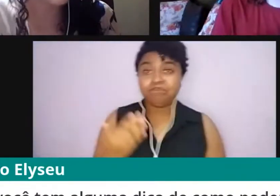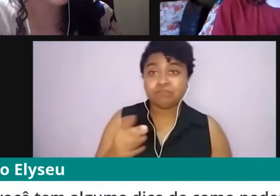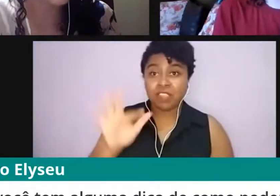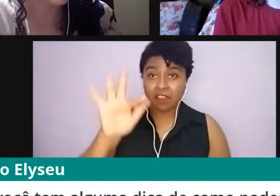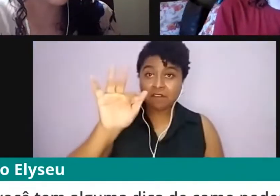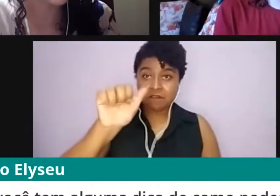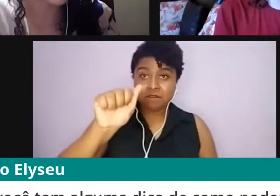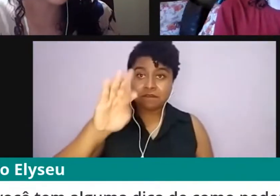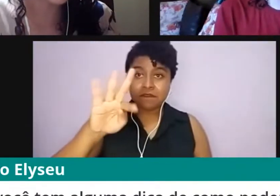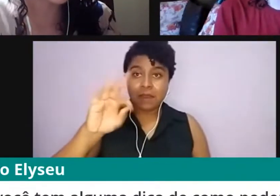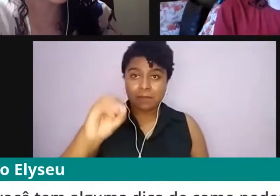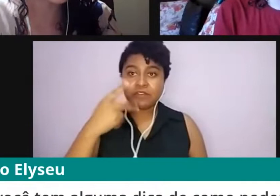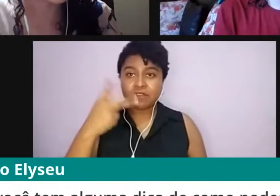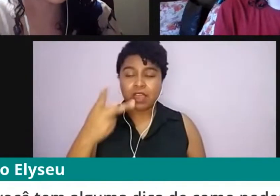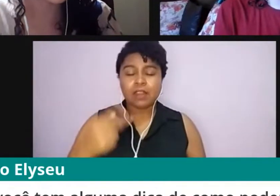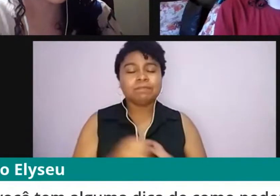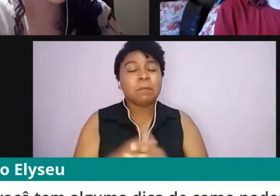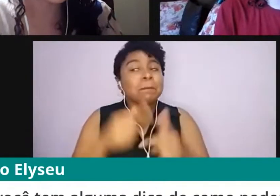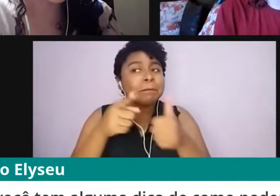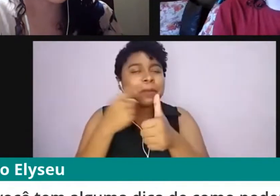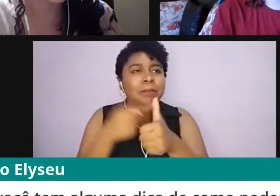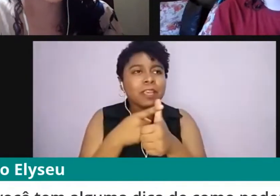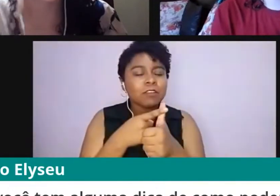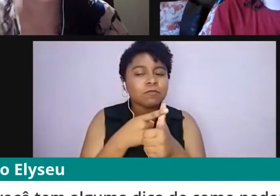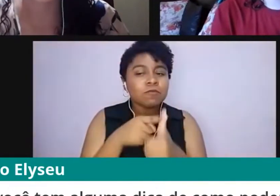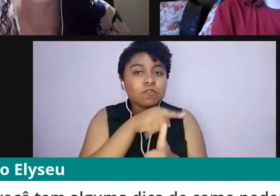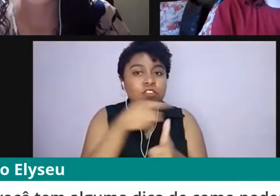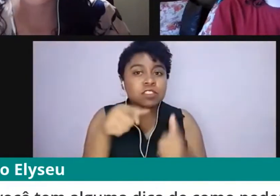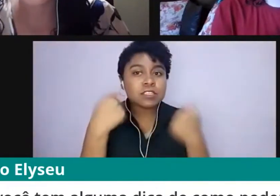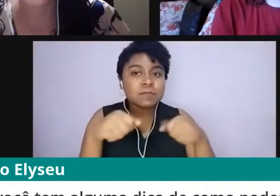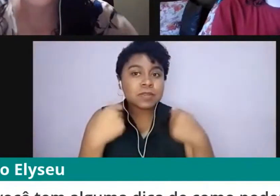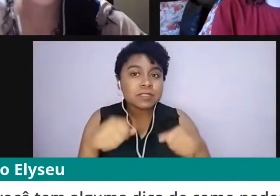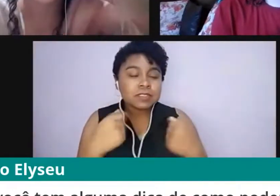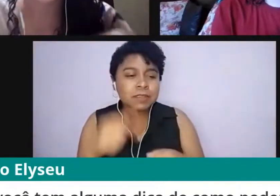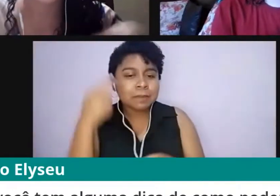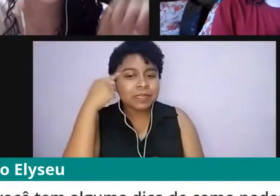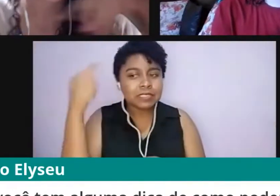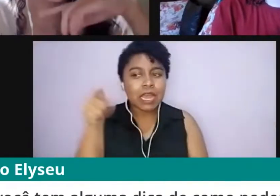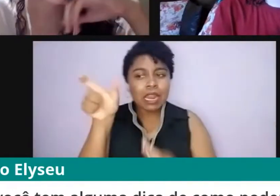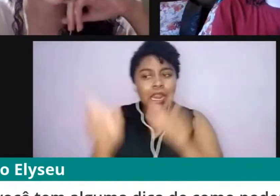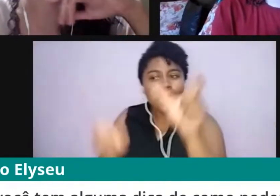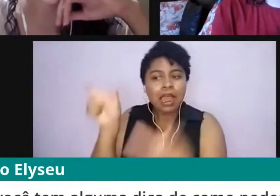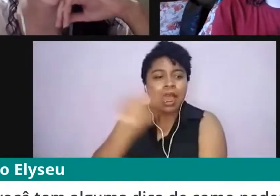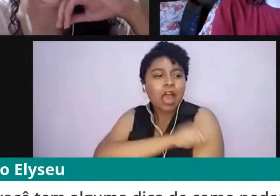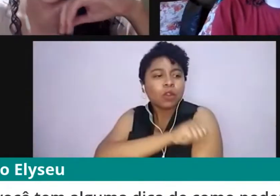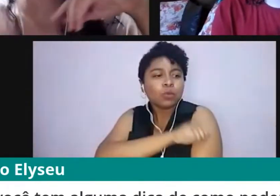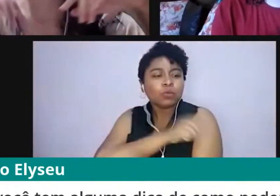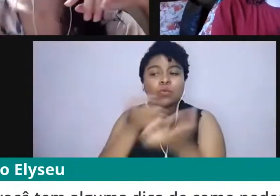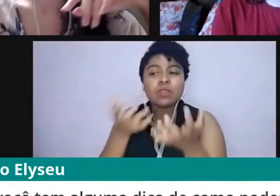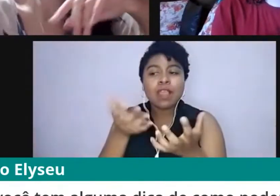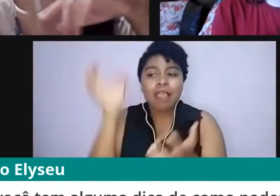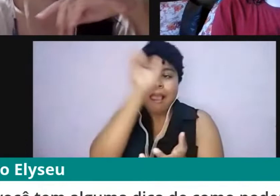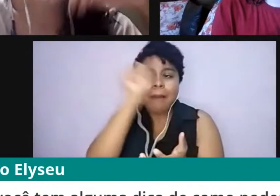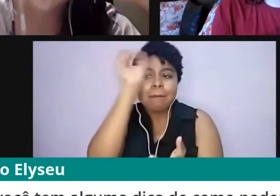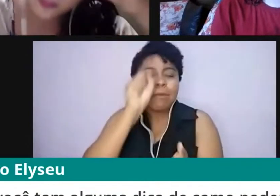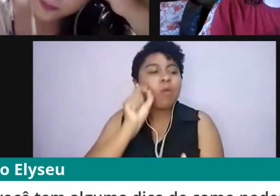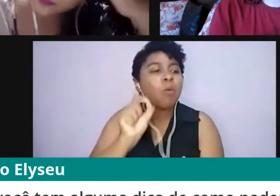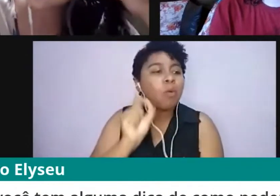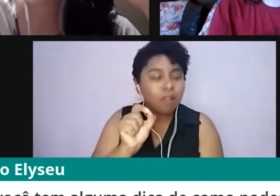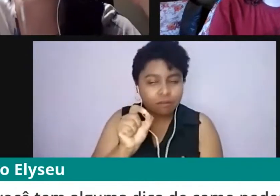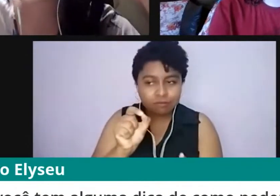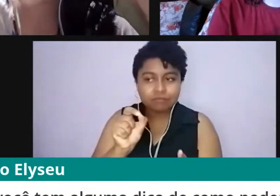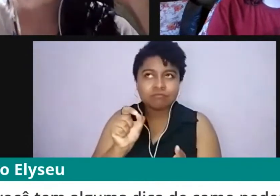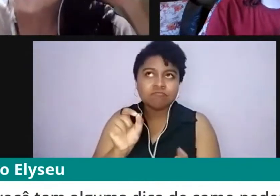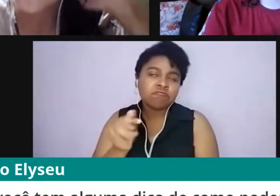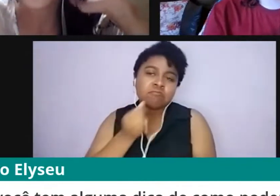têm interesse em aprender, seja tipo que eles tenham interesse por